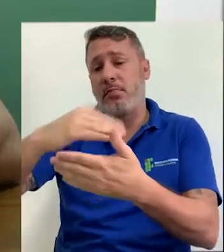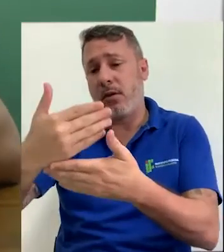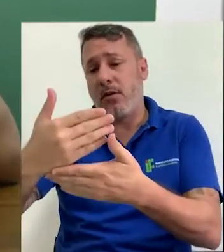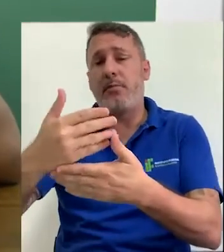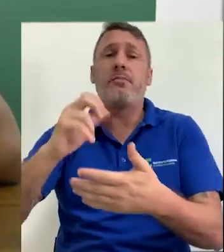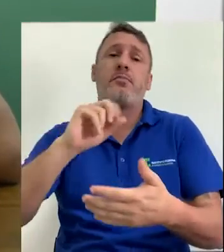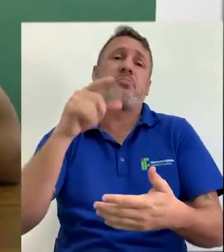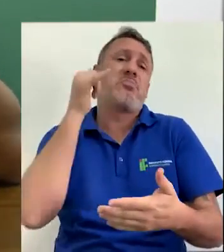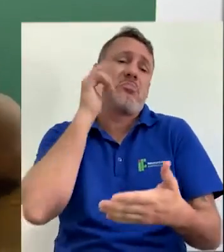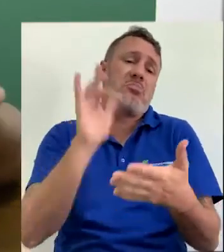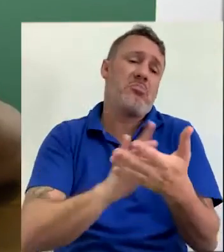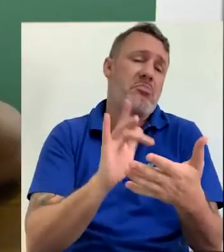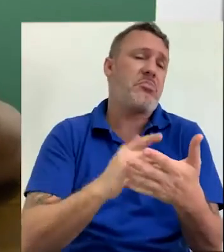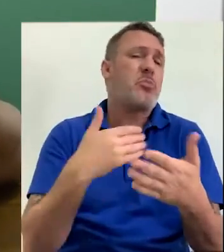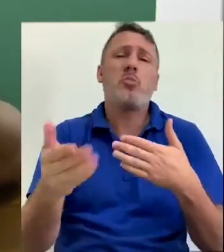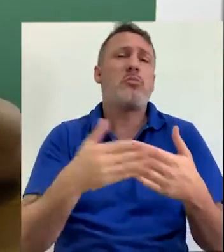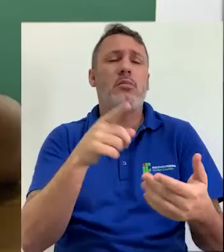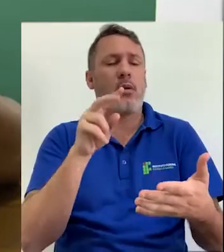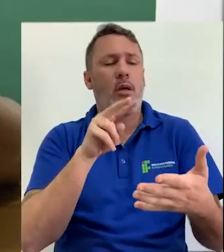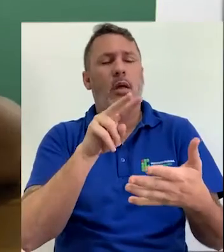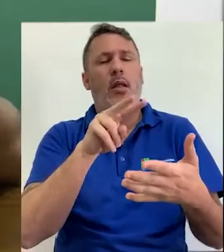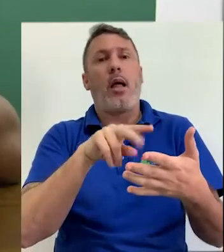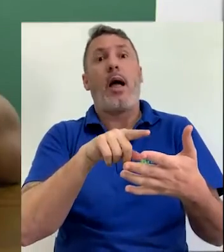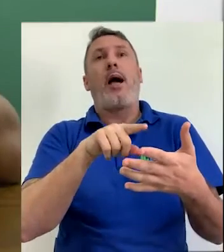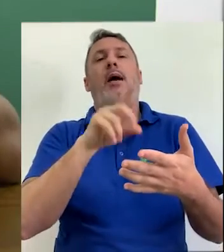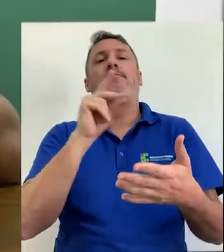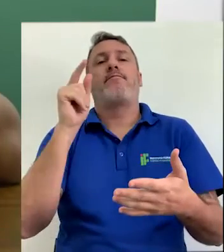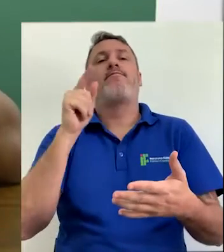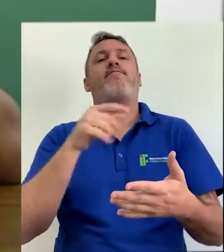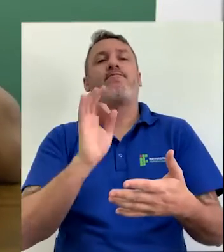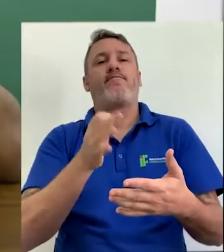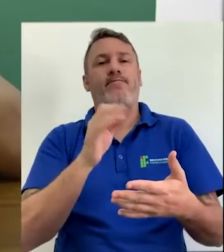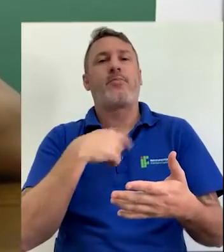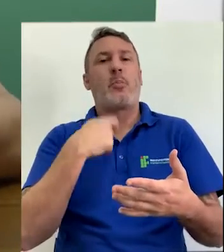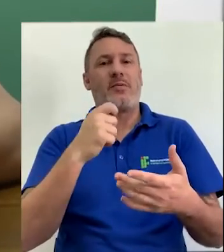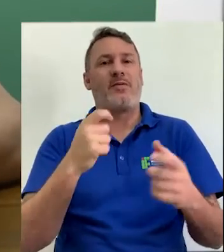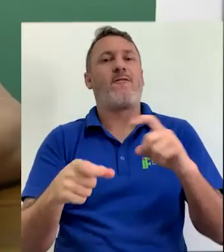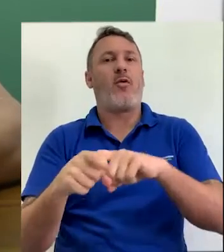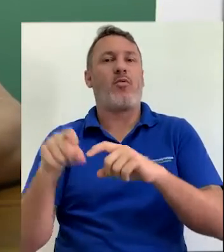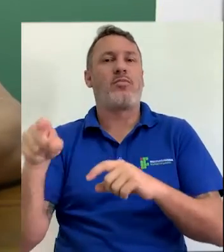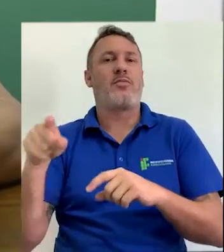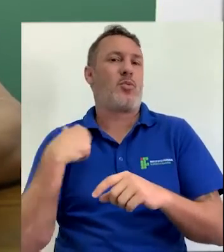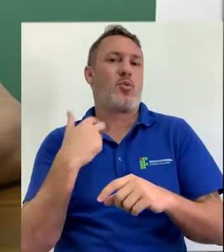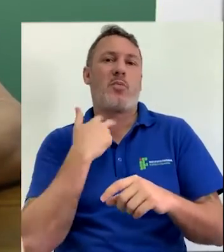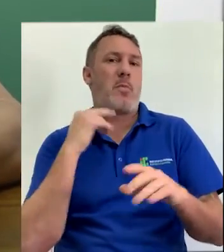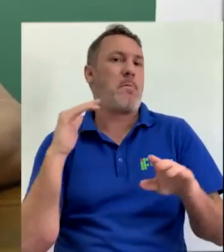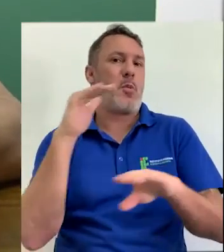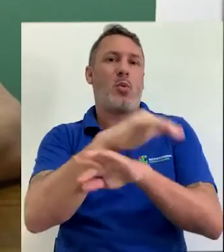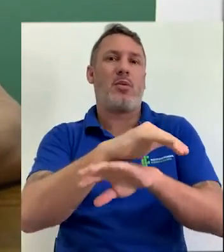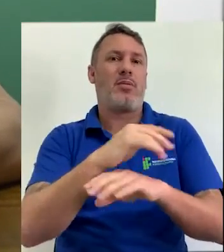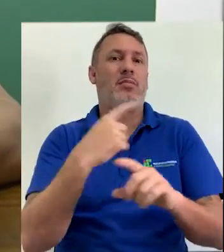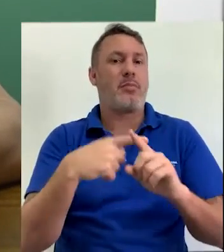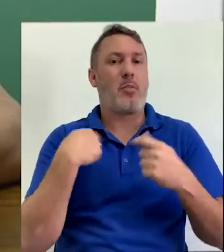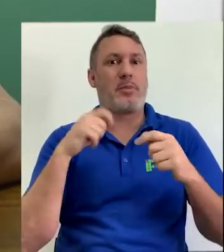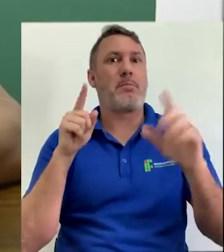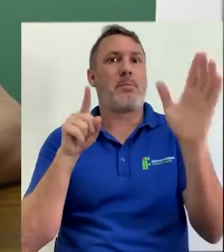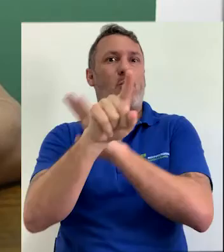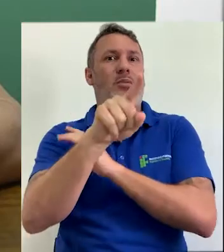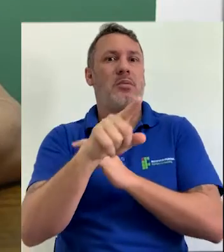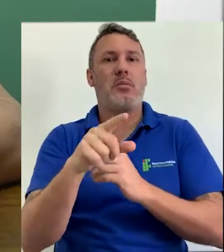telefone, ou no smartphone, e vai ler: opa, eu tenho que rever isso aqui. Eu tenho que